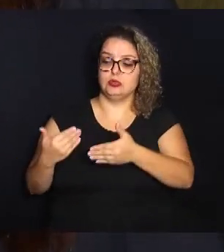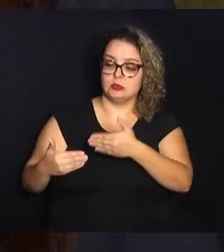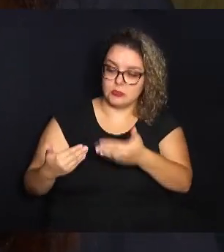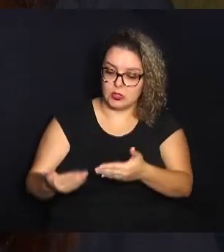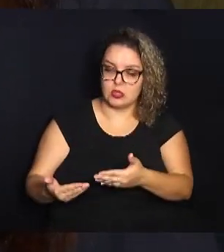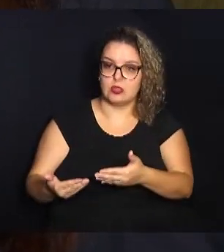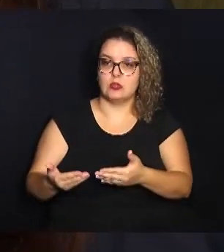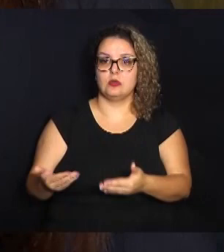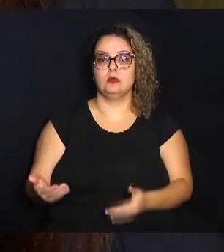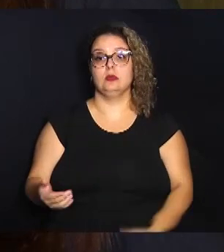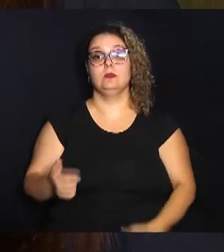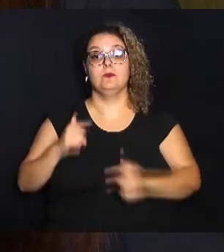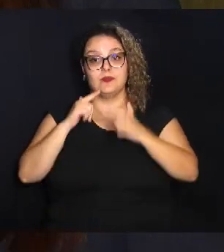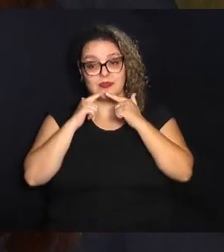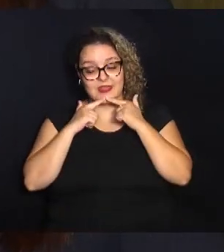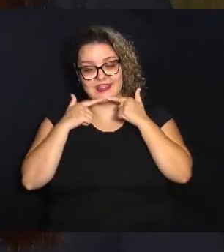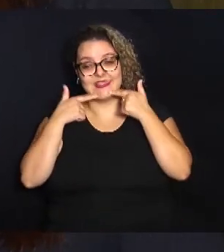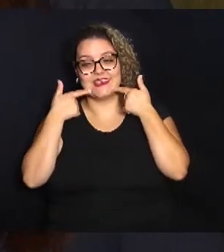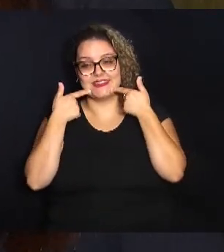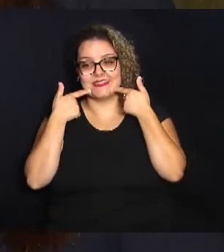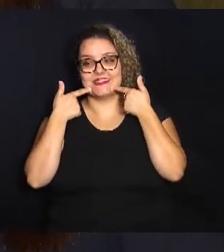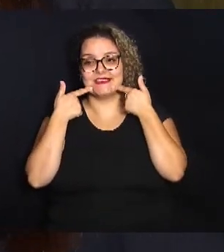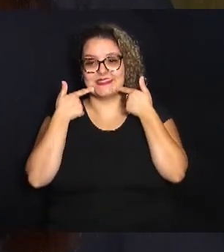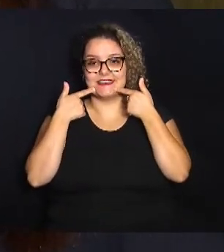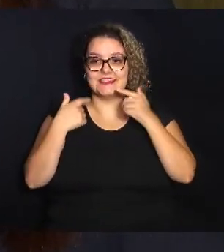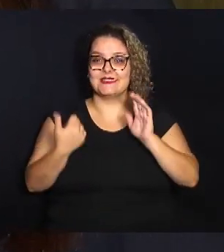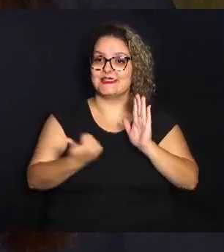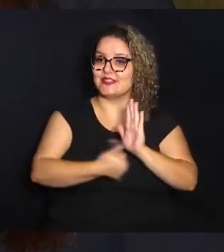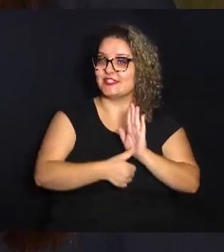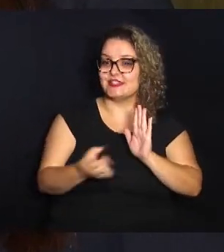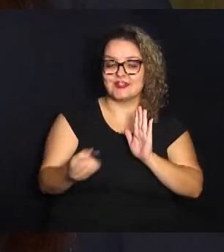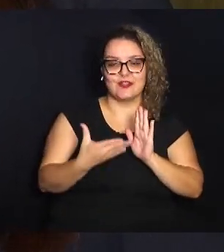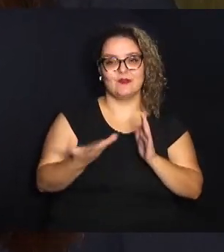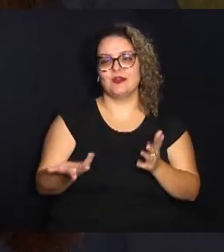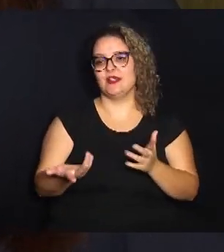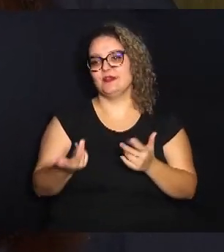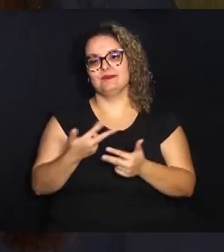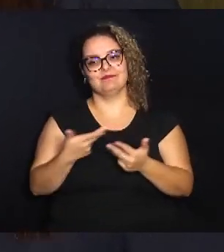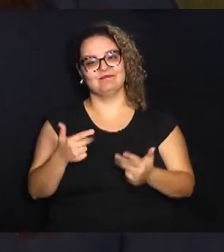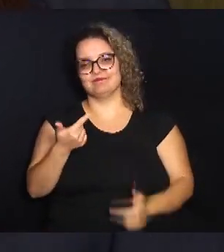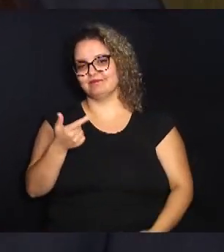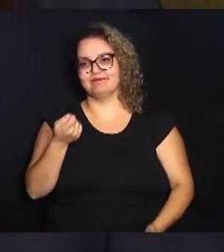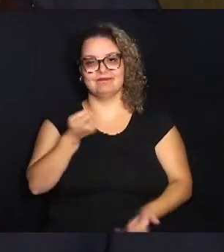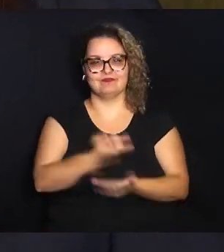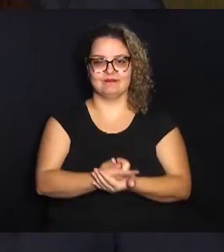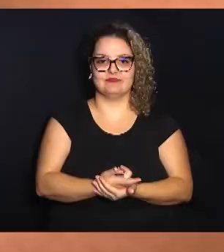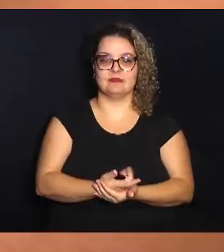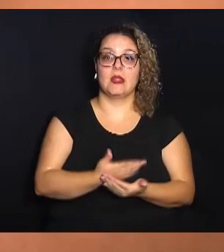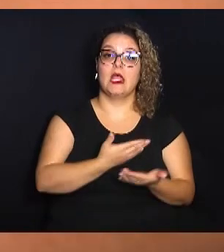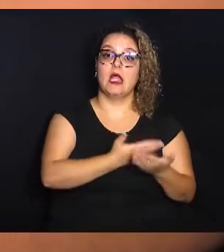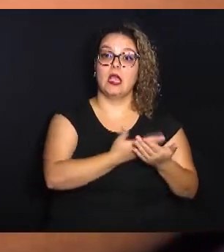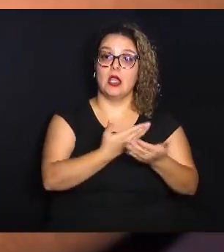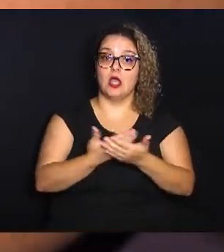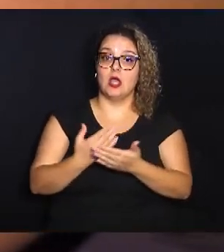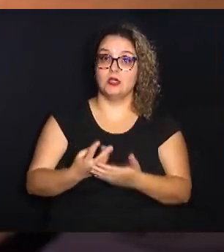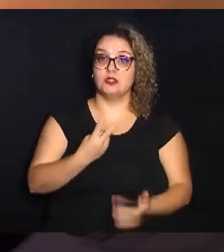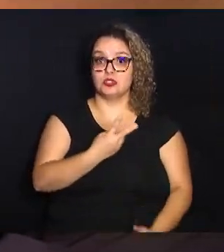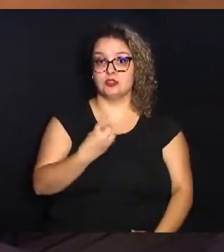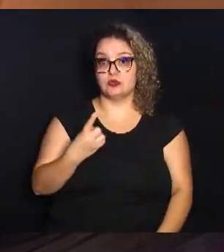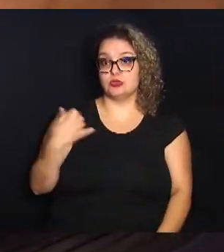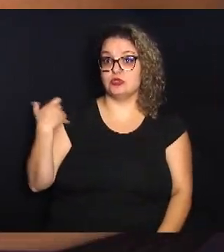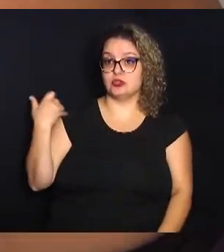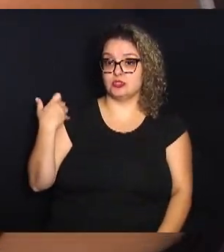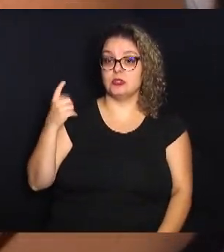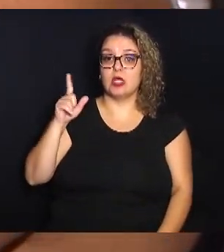todos os processos que o sorriso das pessoas com RG novo na mão é uma coisa que não tem preço a estudante de